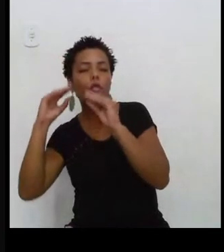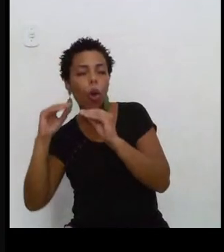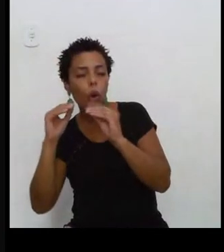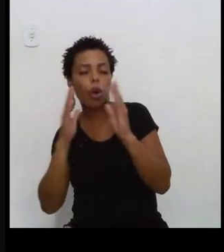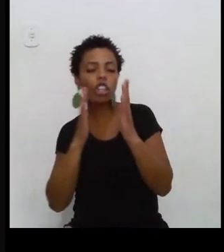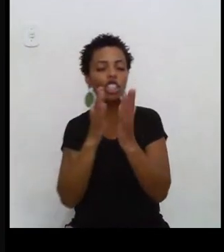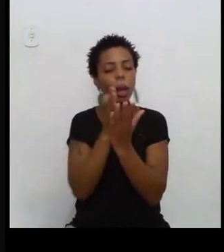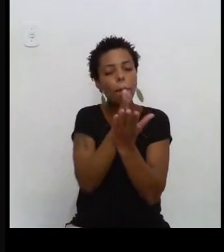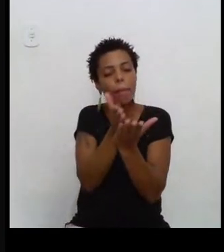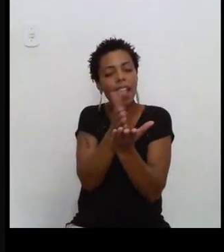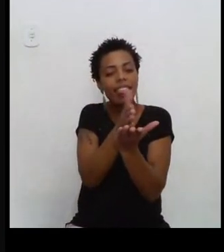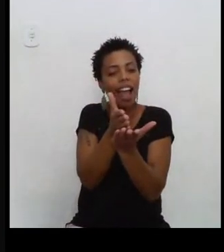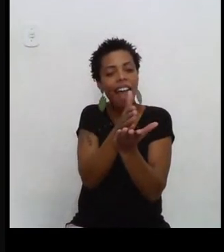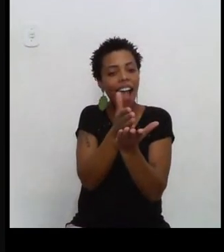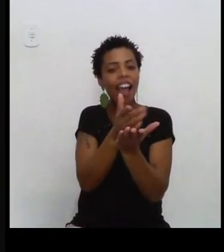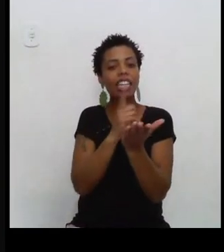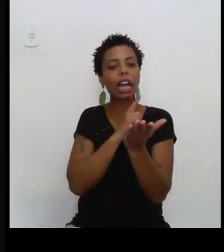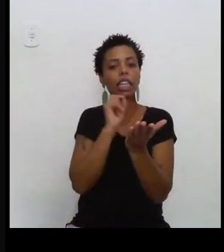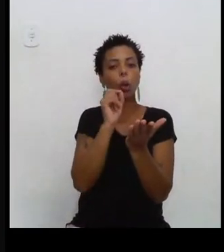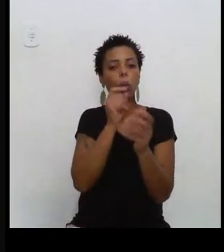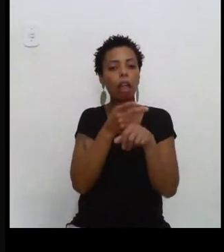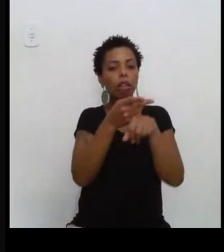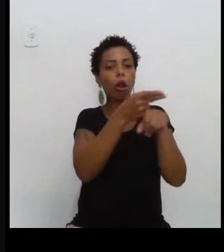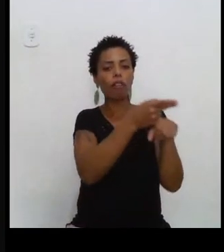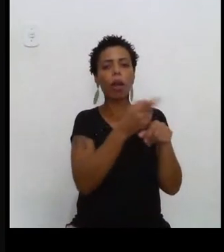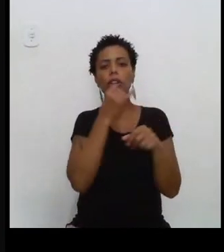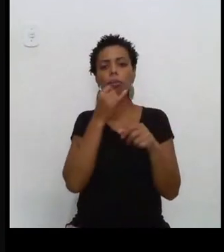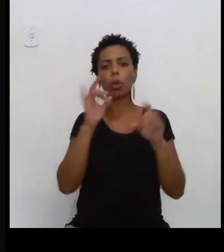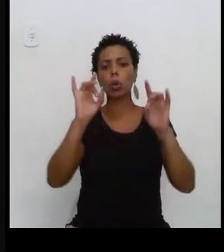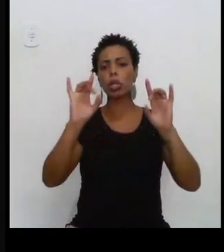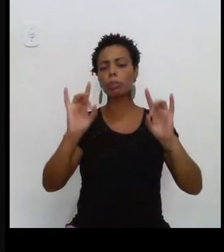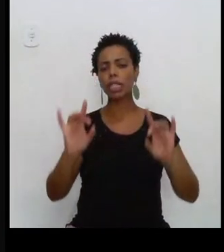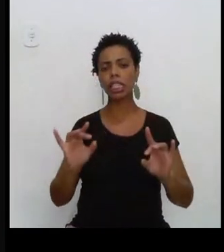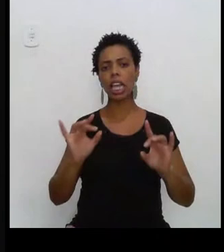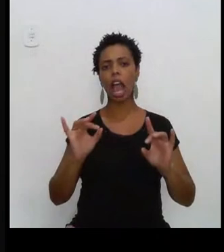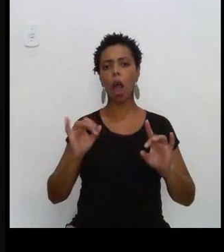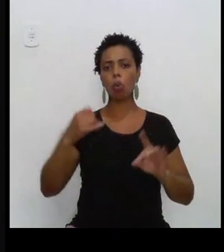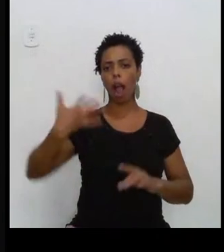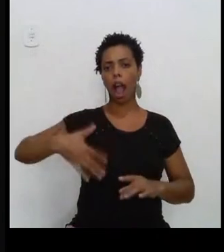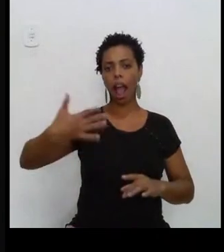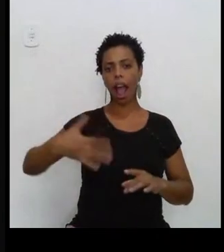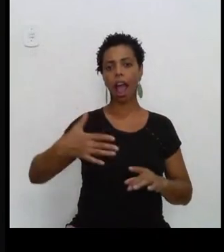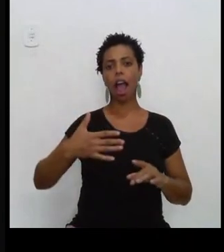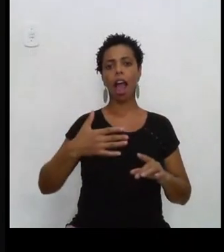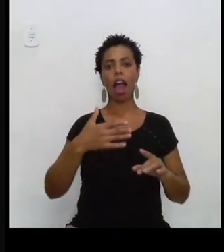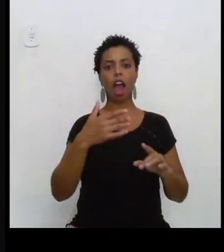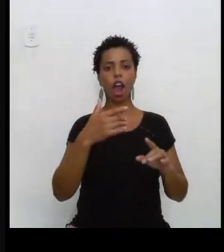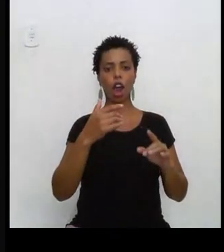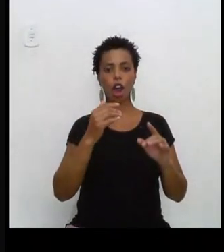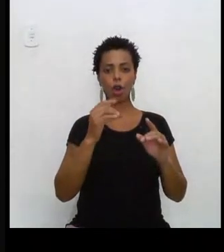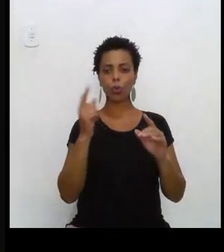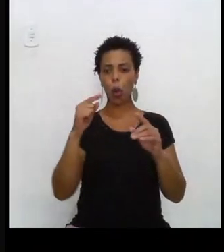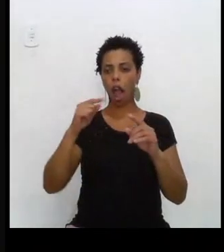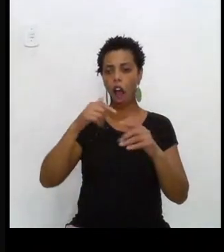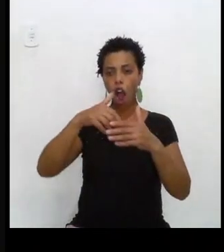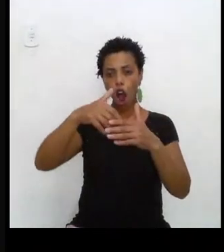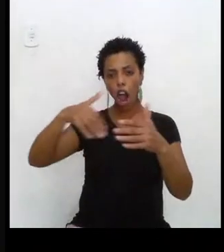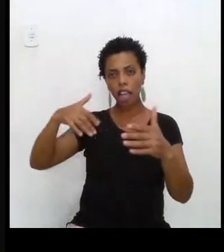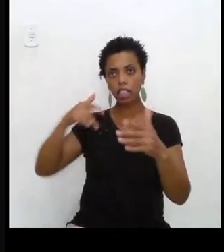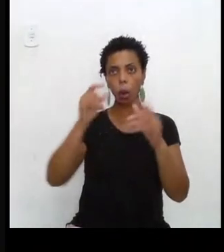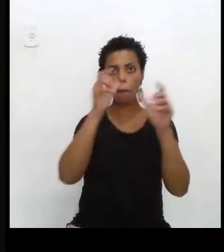Google escalations longland Justin Playstation passar ex-analista para